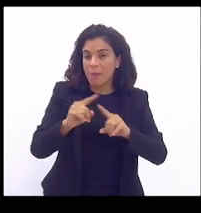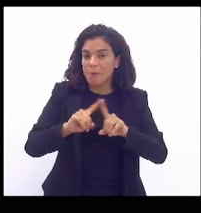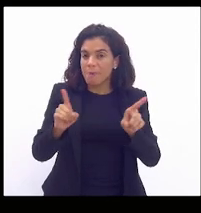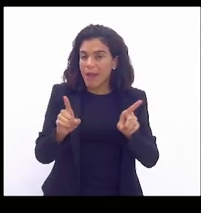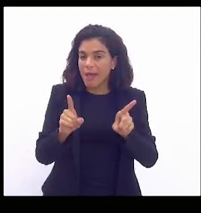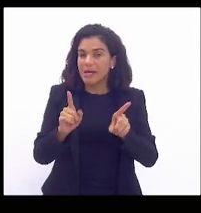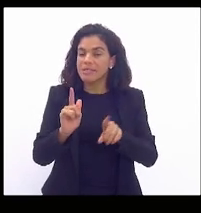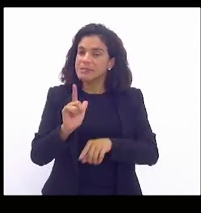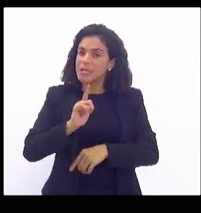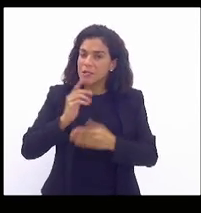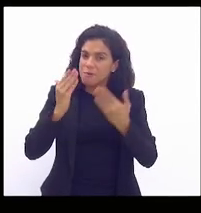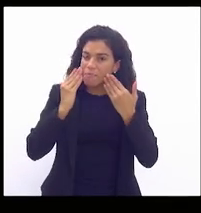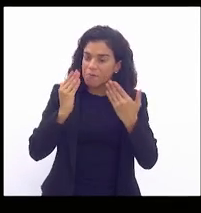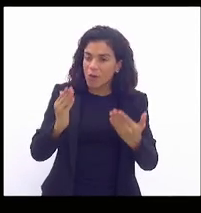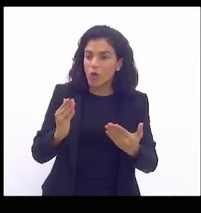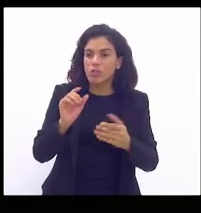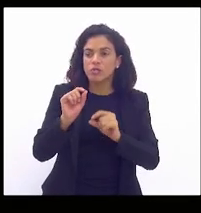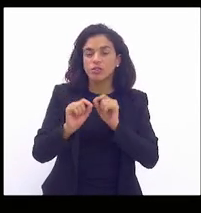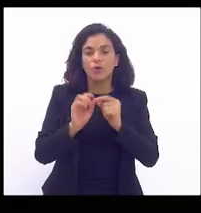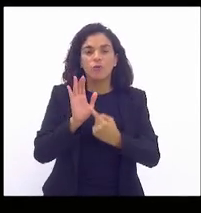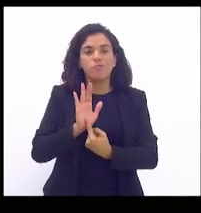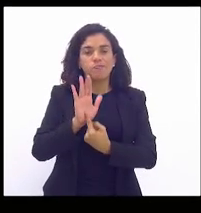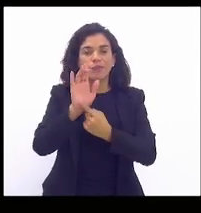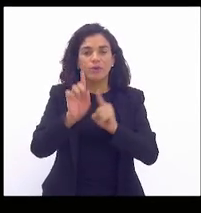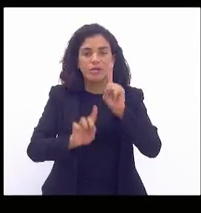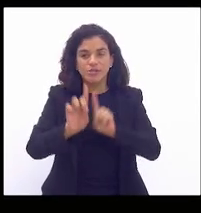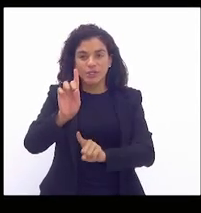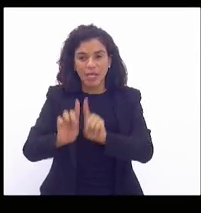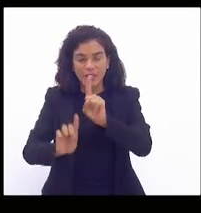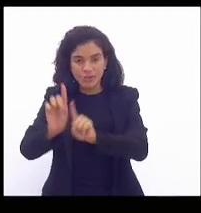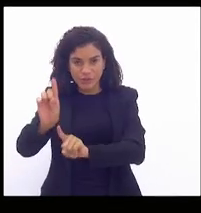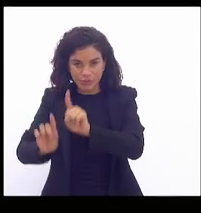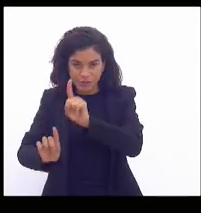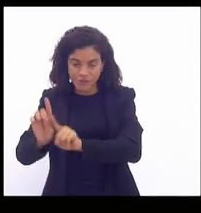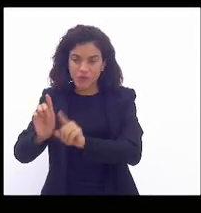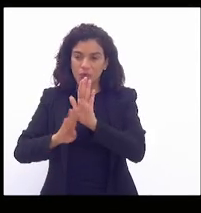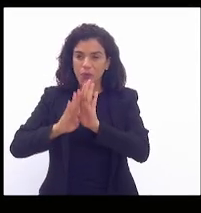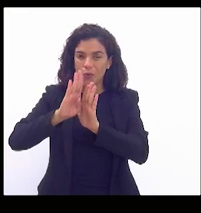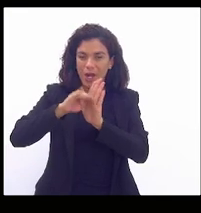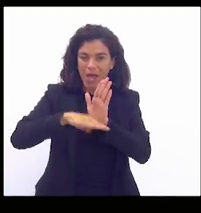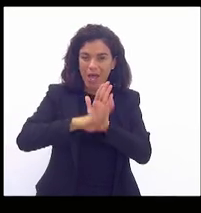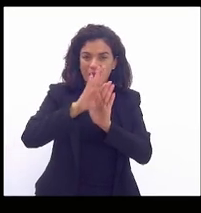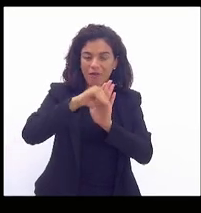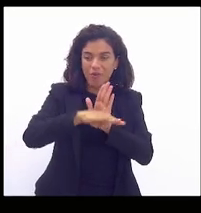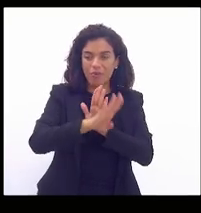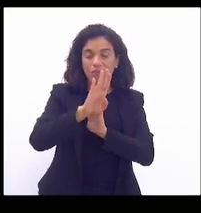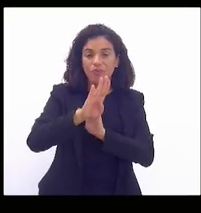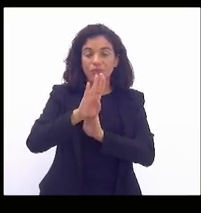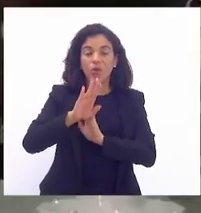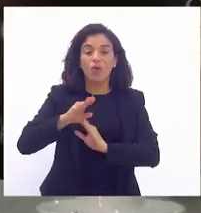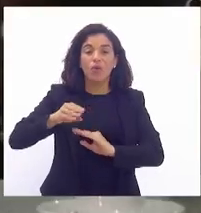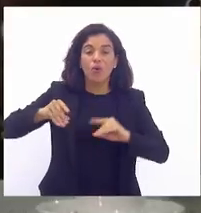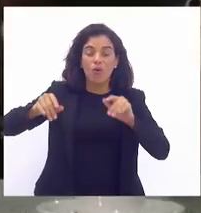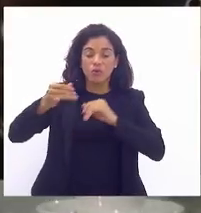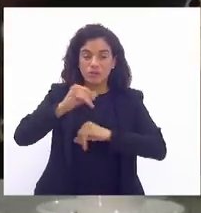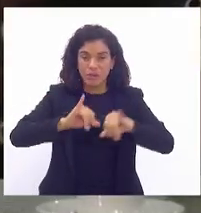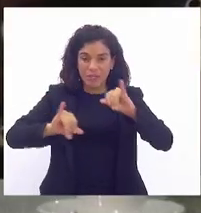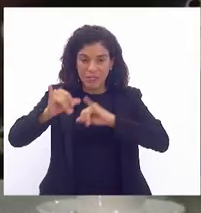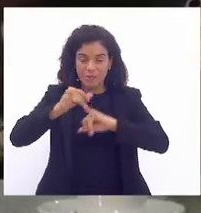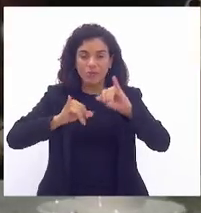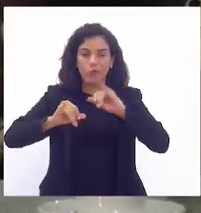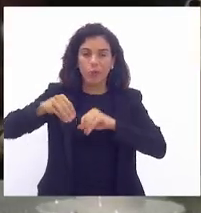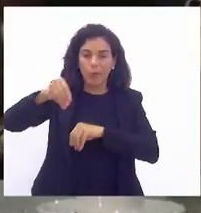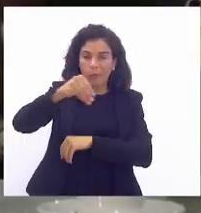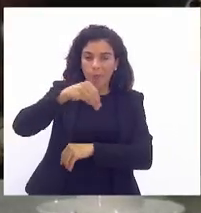ele mostra um indicativo. E esse gráfico ilustra muito bem. Os poluentes, eles iniciam num